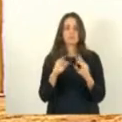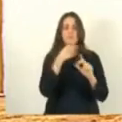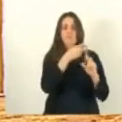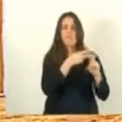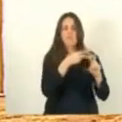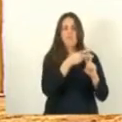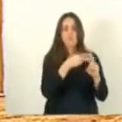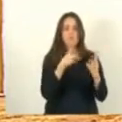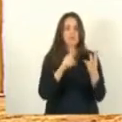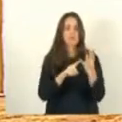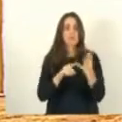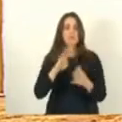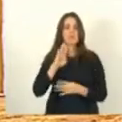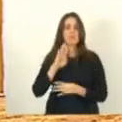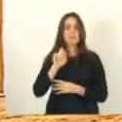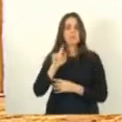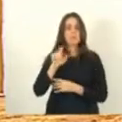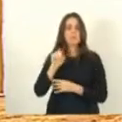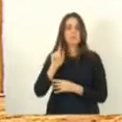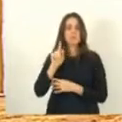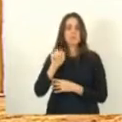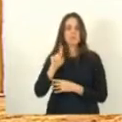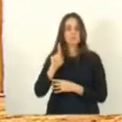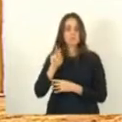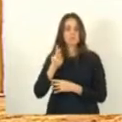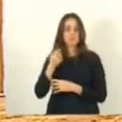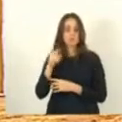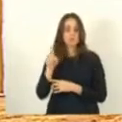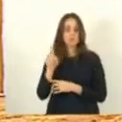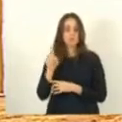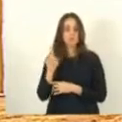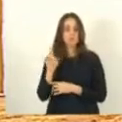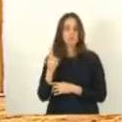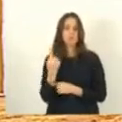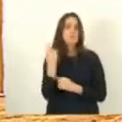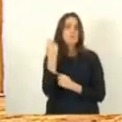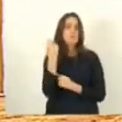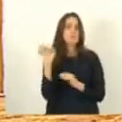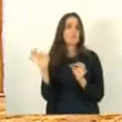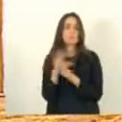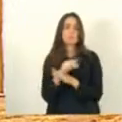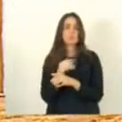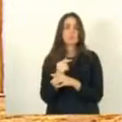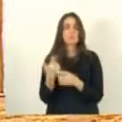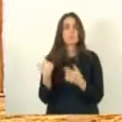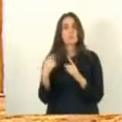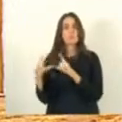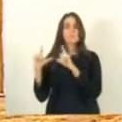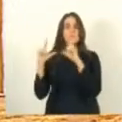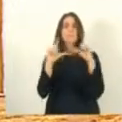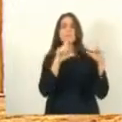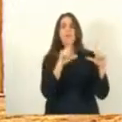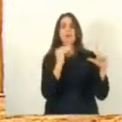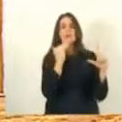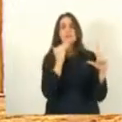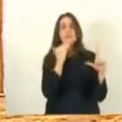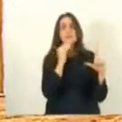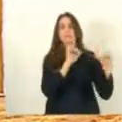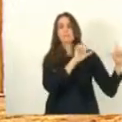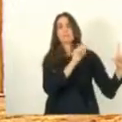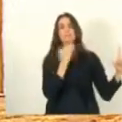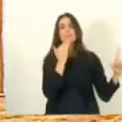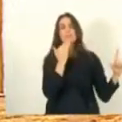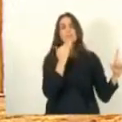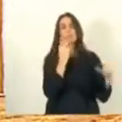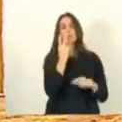em Baixo Guandu. A única que foi concluída foi a de Baixo Guandu. As placas estão lá desmoronando, com 2 anos